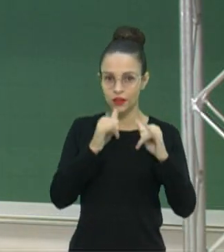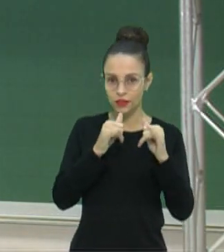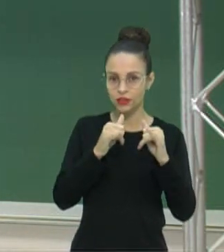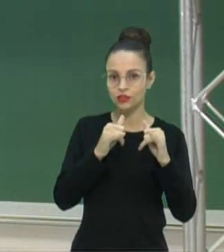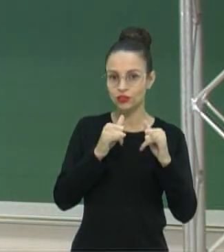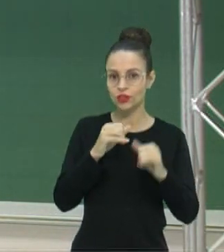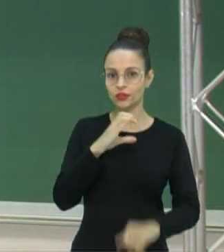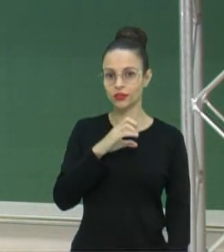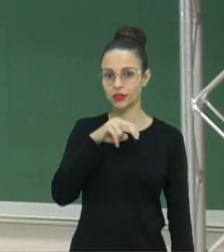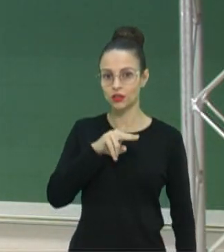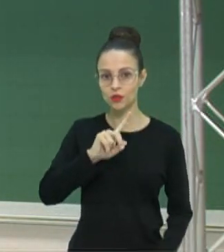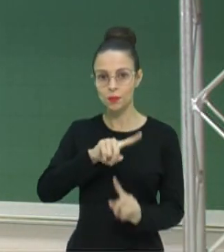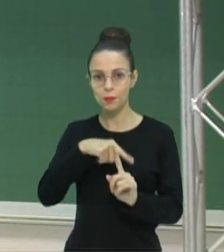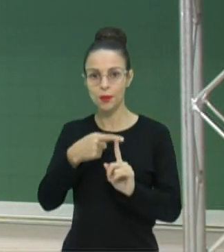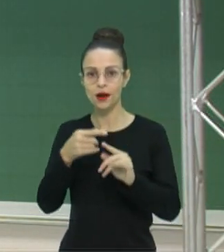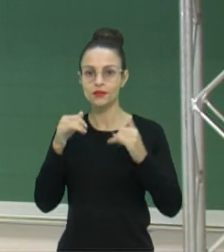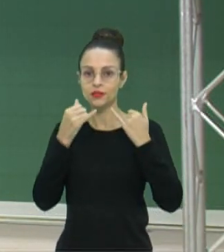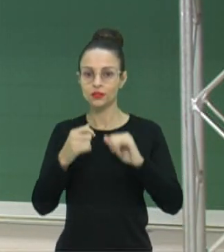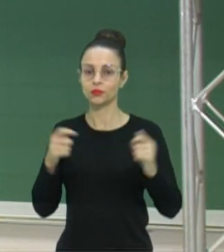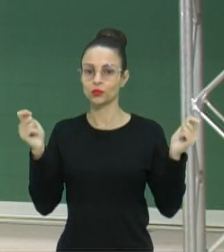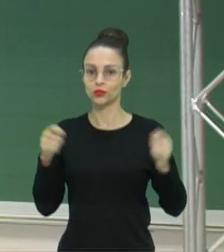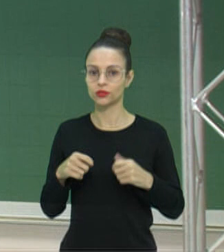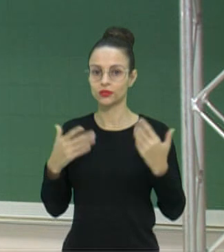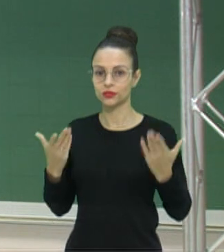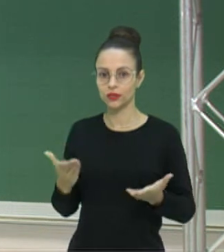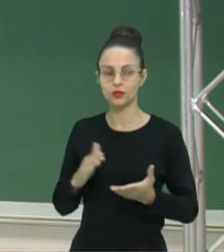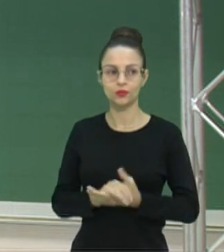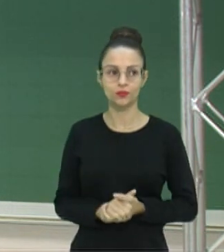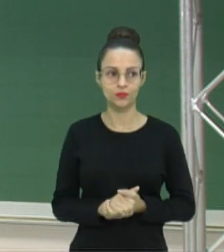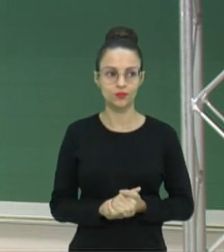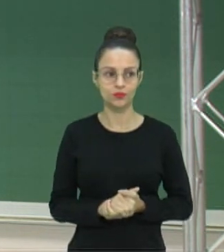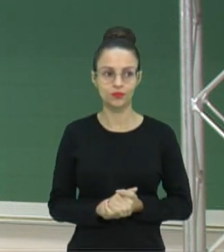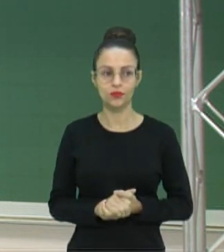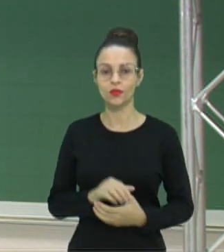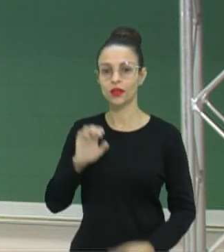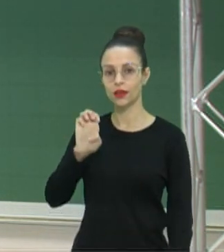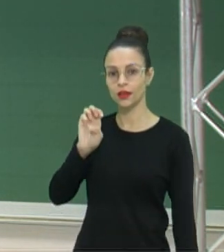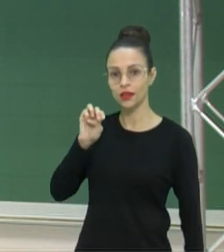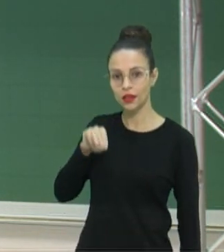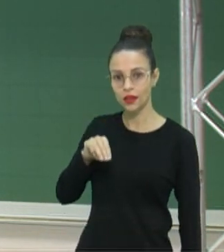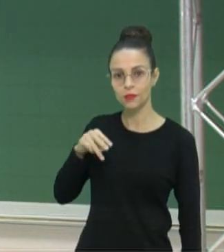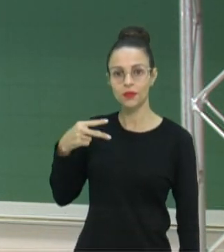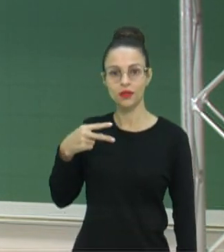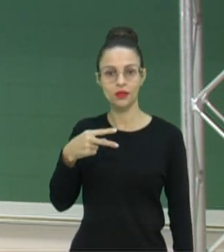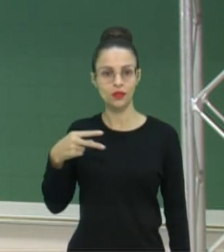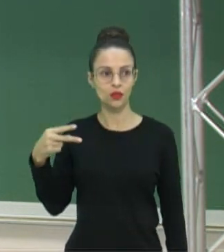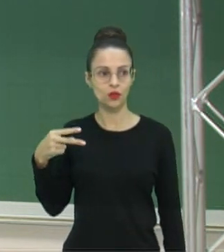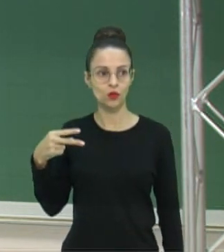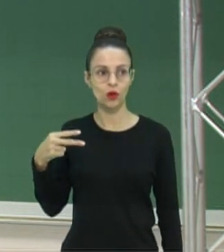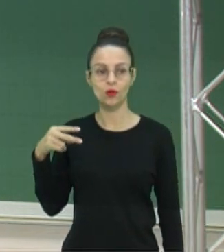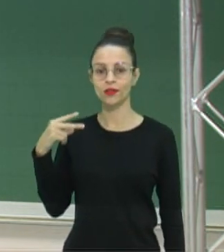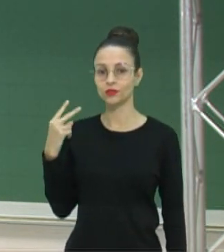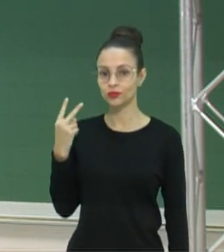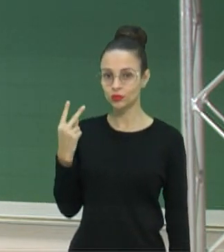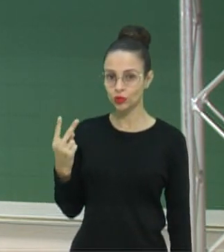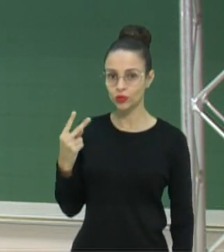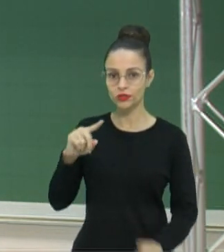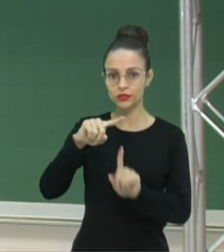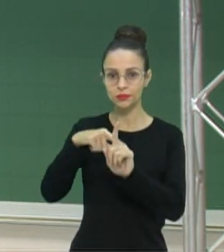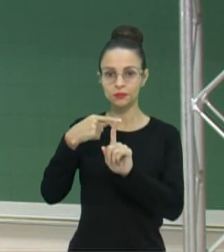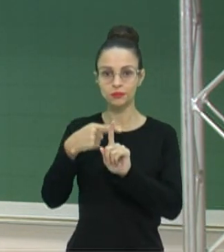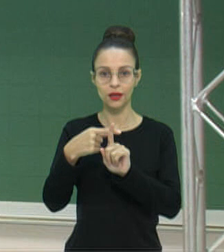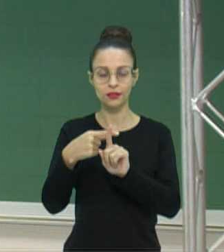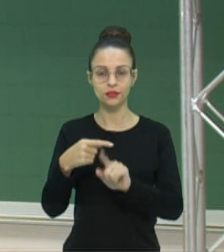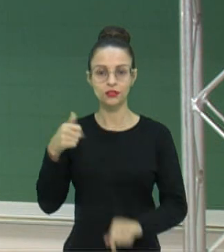cinética mais a energia potencial. Ou seja, a energia mecânica, ela vai ser 2